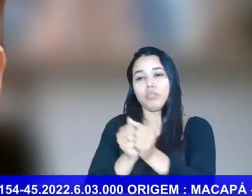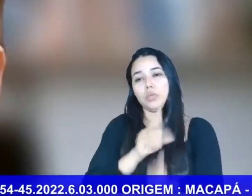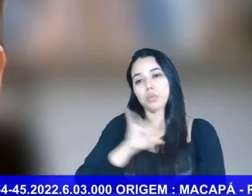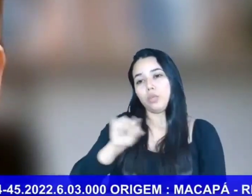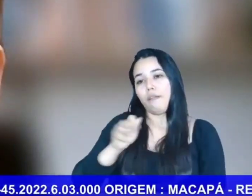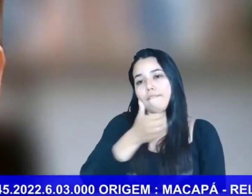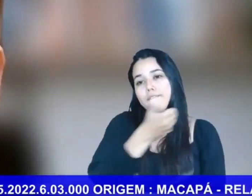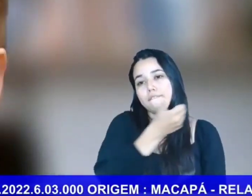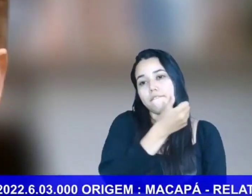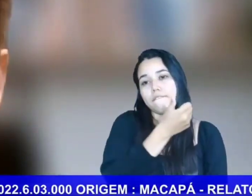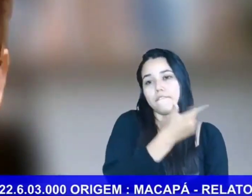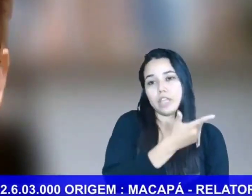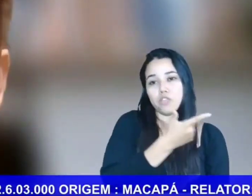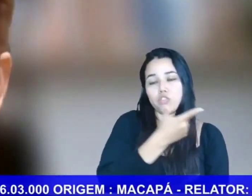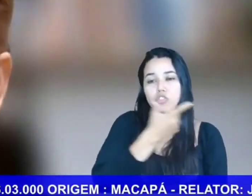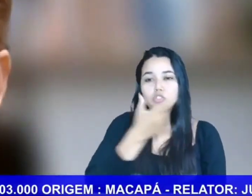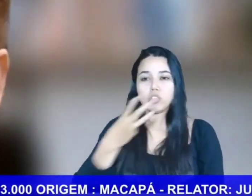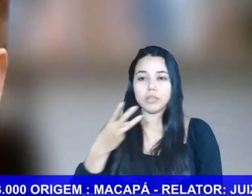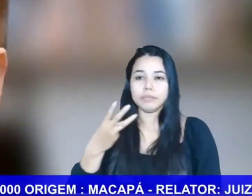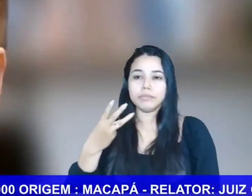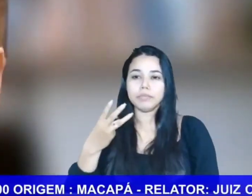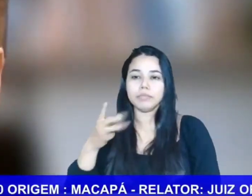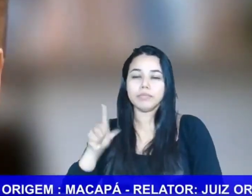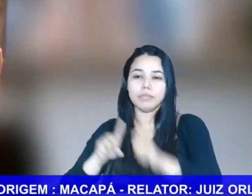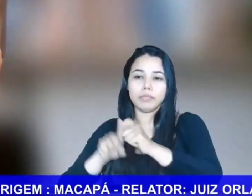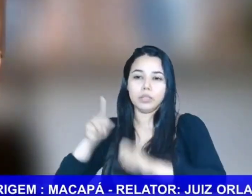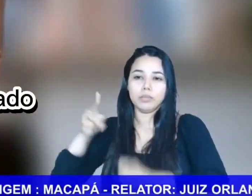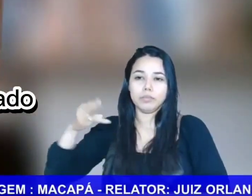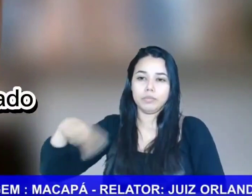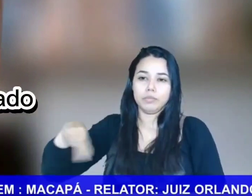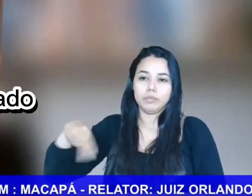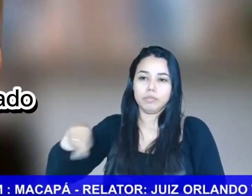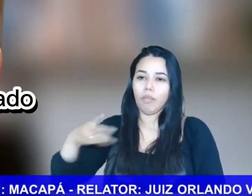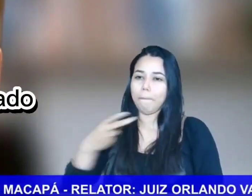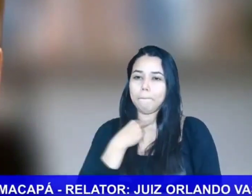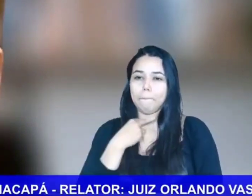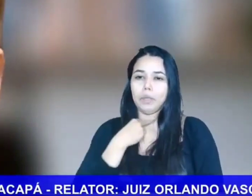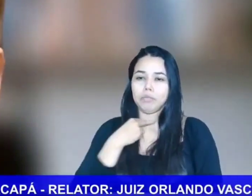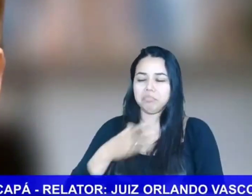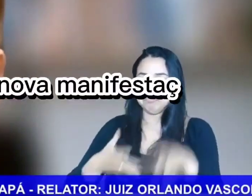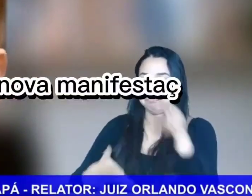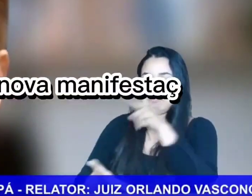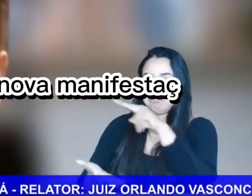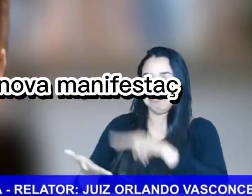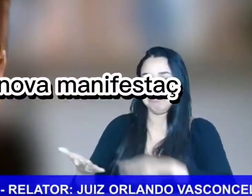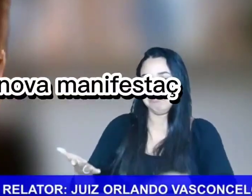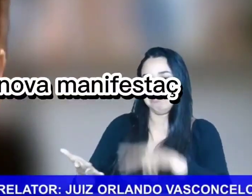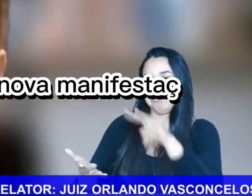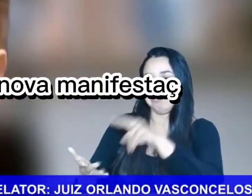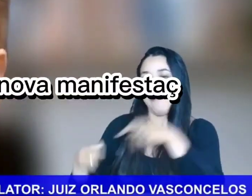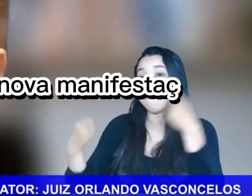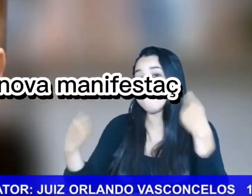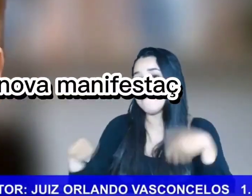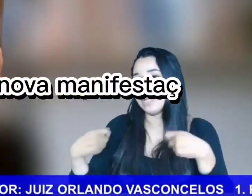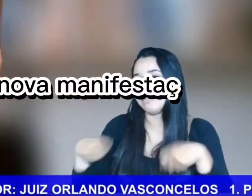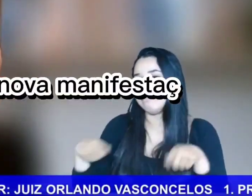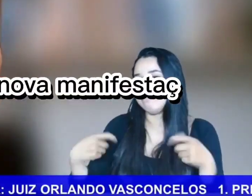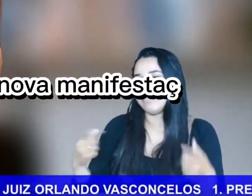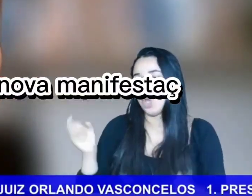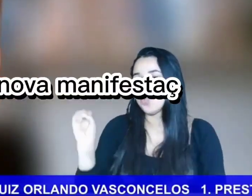O teor da petição, infelizmente, não pôde ser analisado, fazendo com que fosse necessária a juntada de